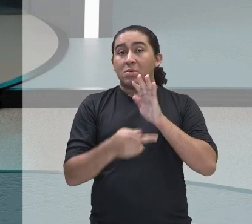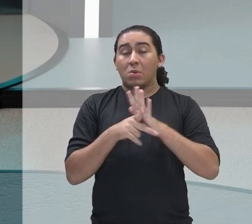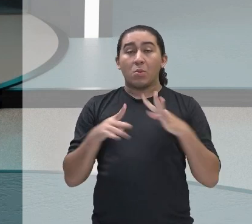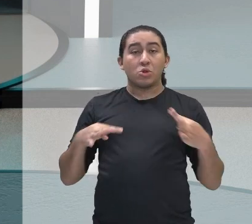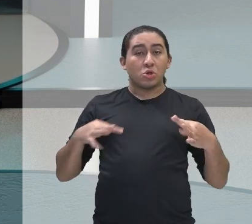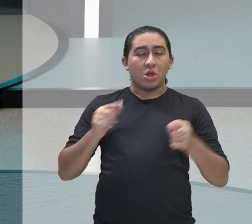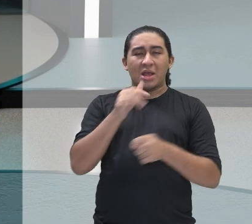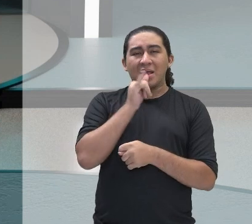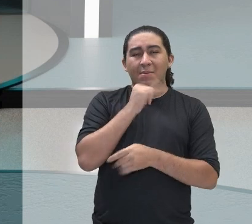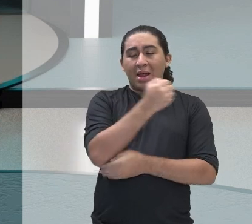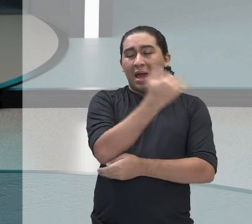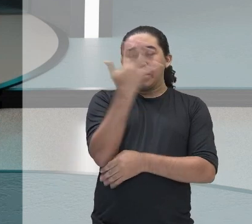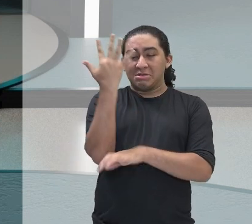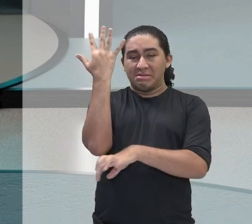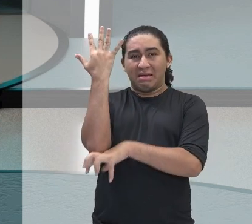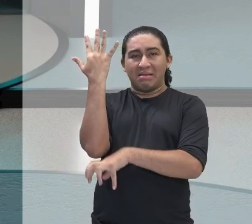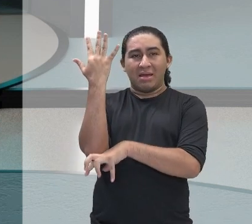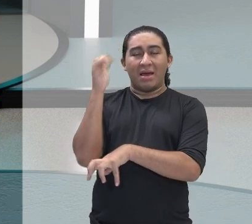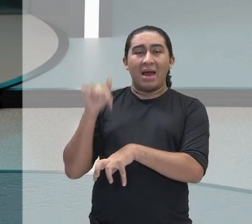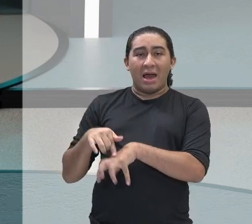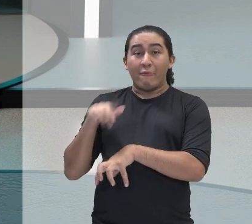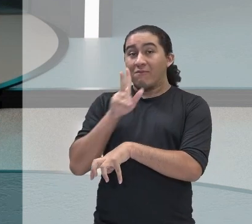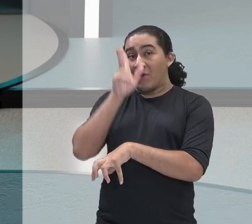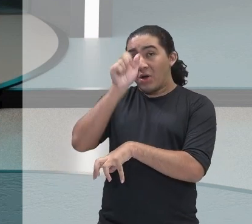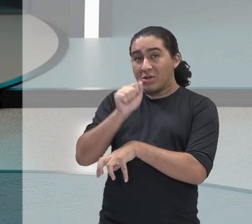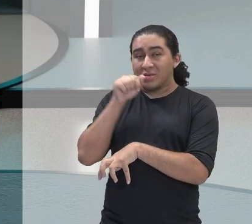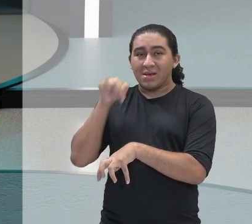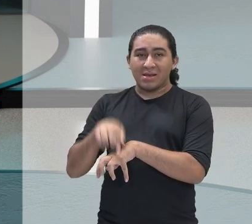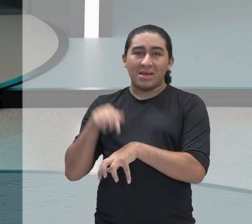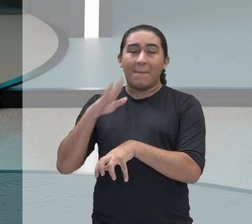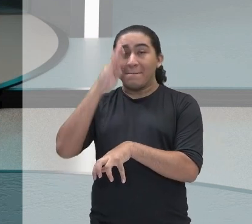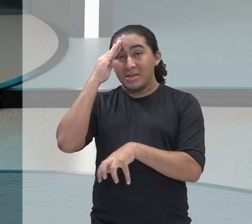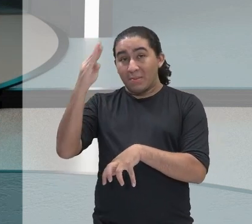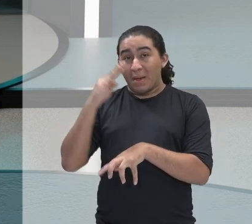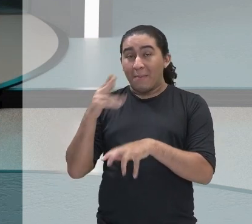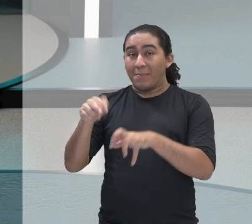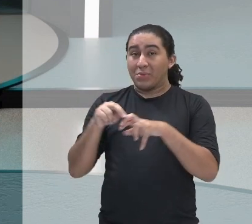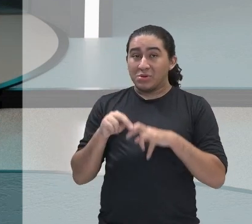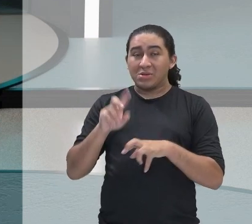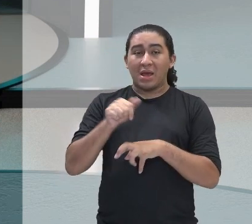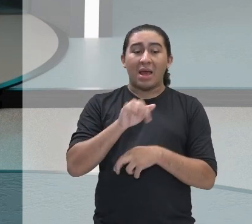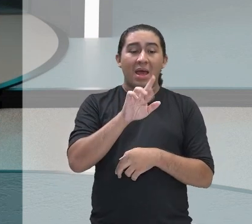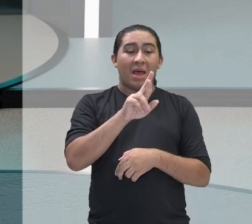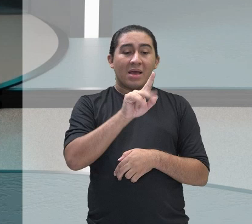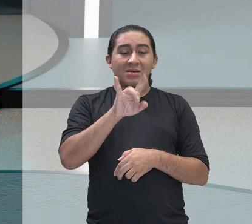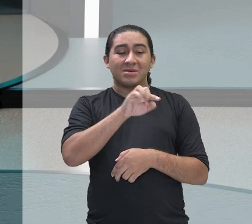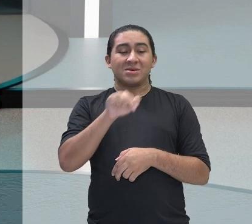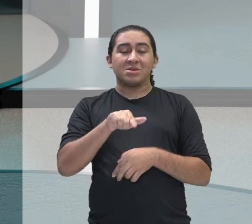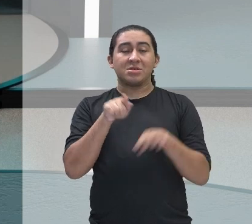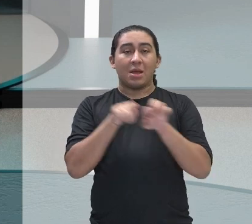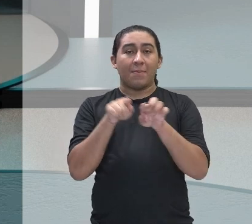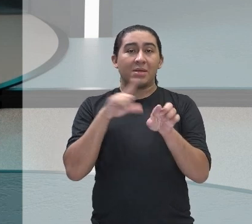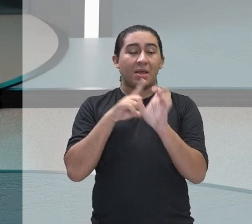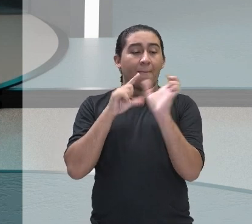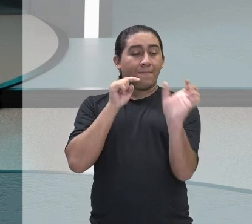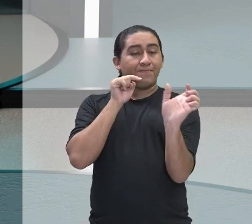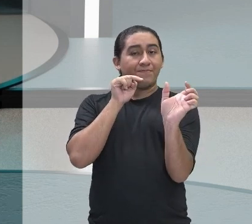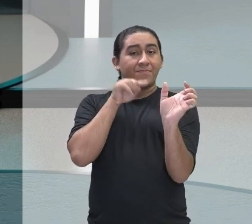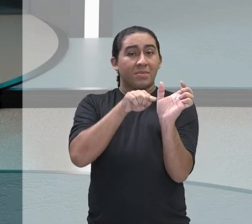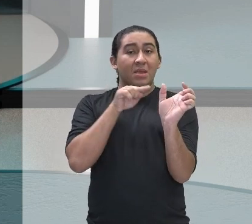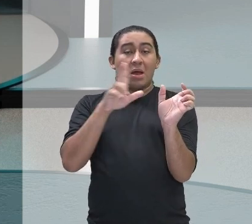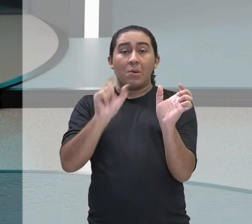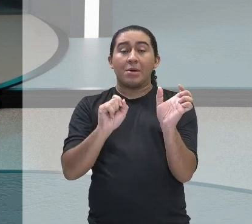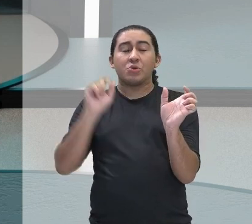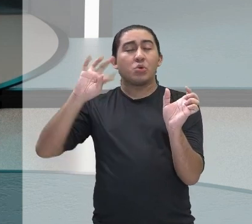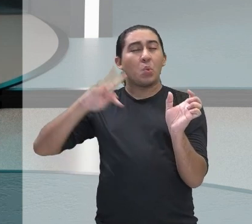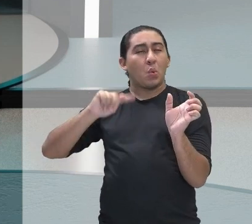árvore. Então, a raiz, por isso que é chamado também o radical de raiz, porque ela vai sustentar todas as